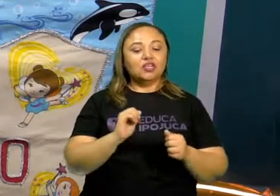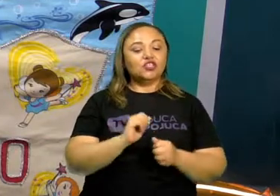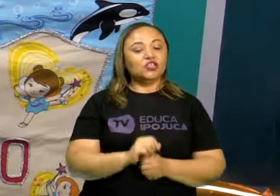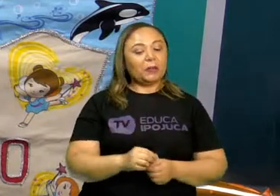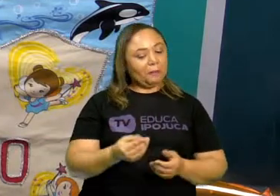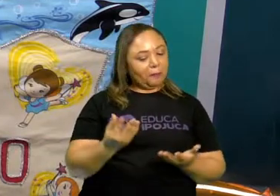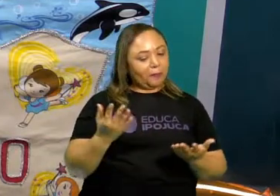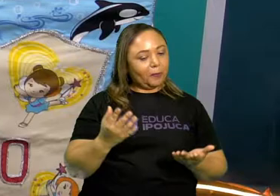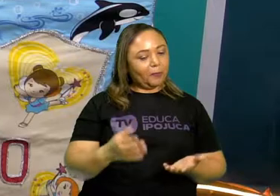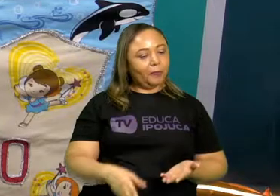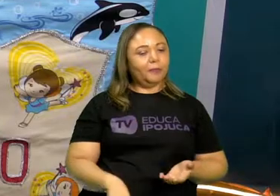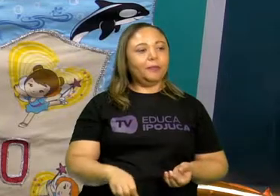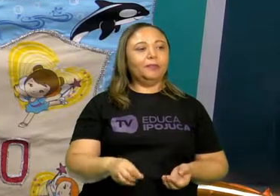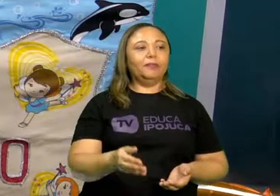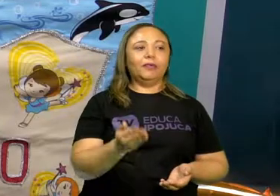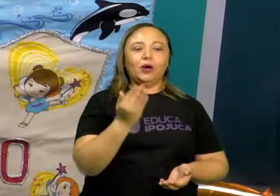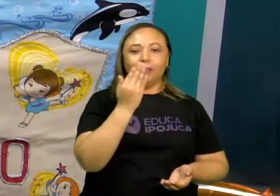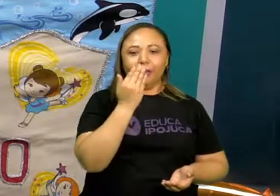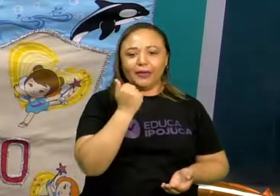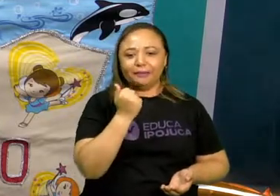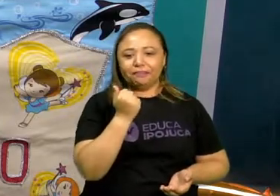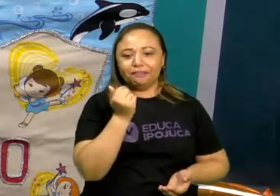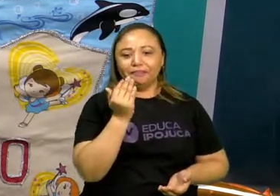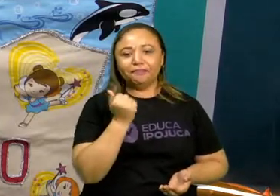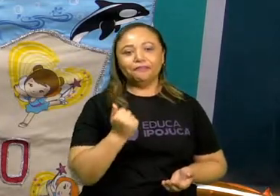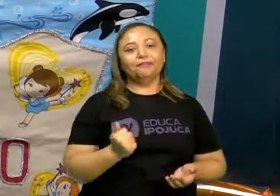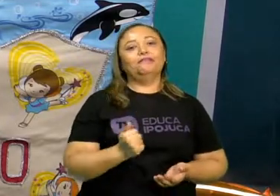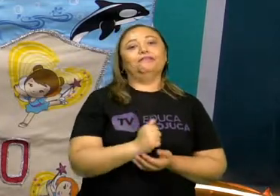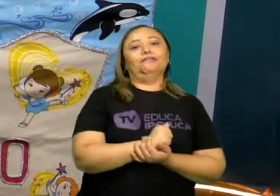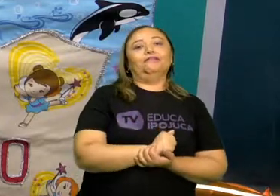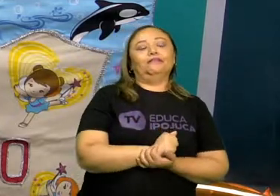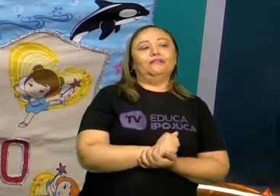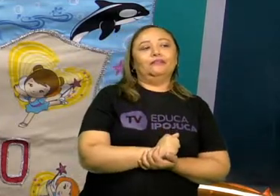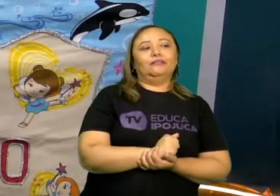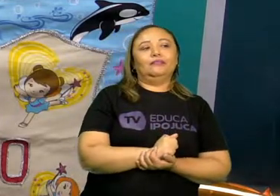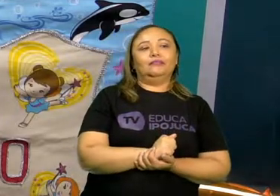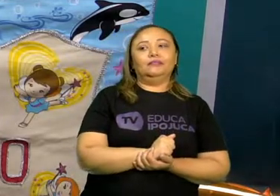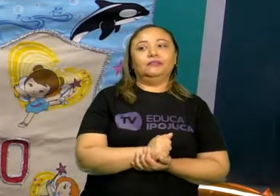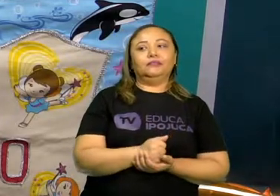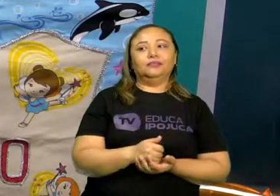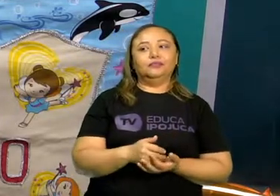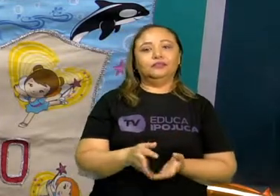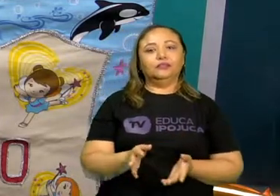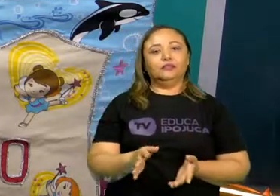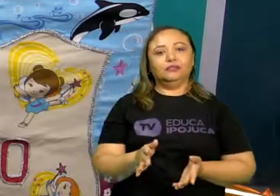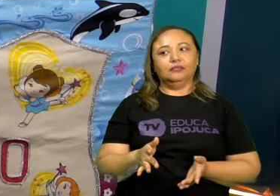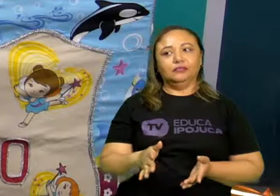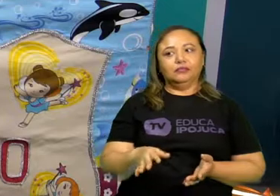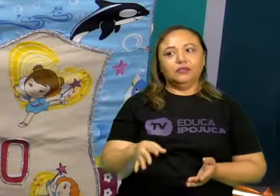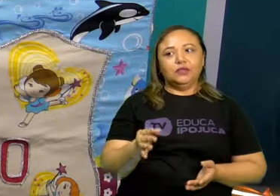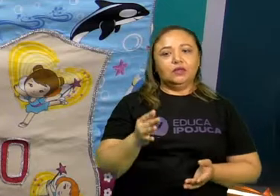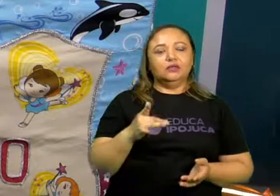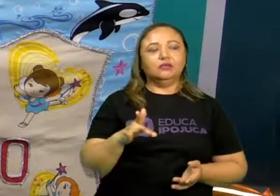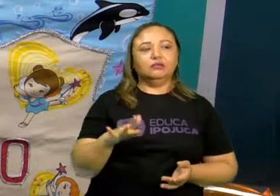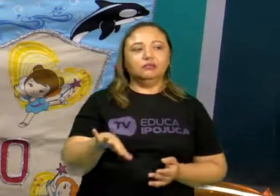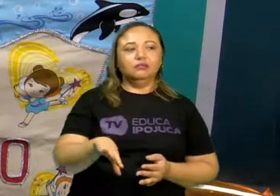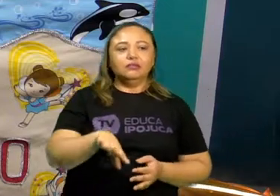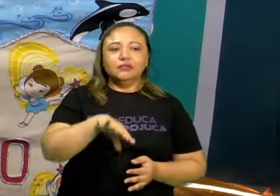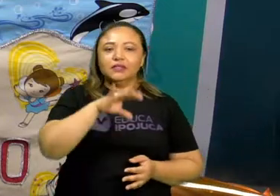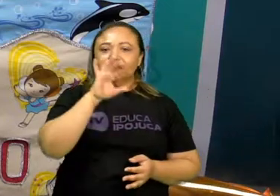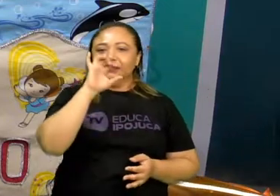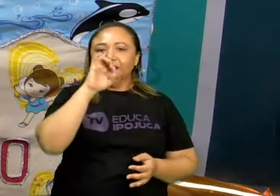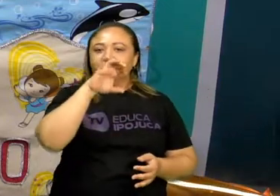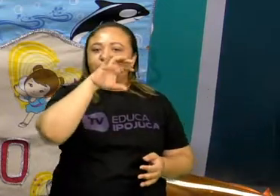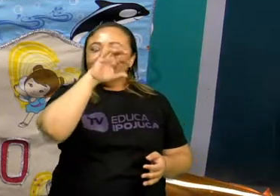ó... Pronta pra ser comida. Comer, isso eu mesmo. Eu já tô sentindo o cheiro das papas. Tu já tá sentindo o cheiro?